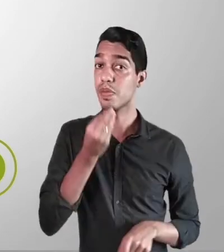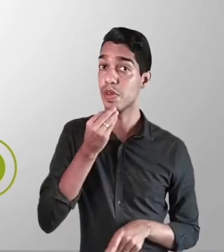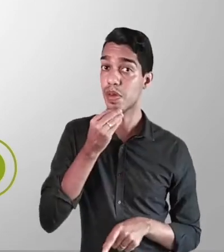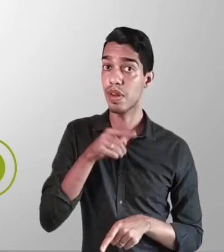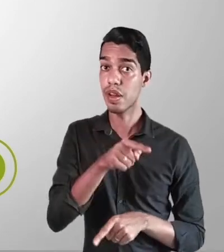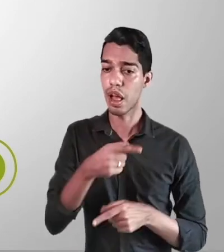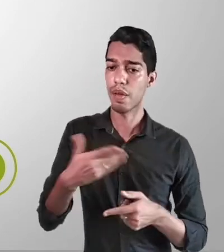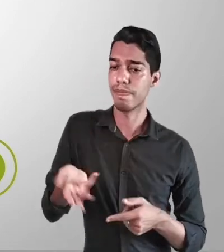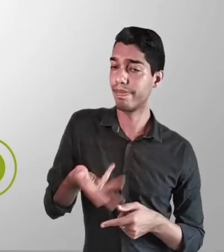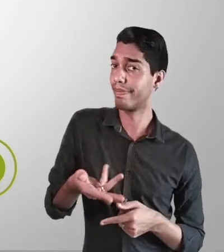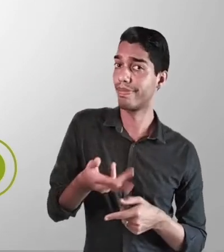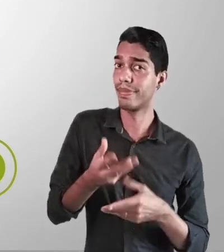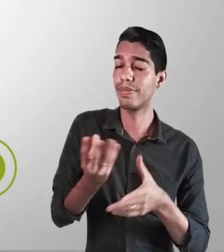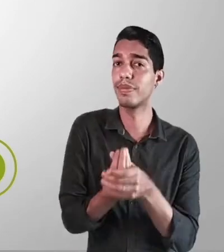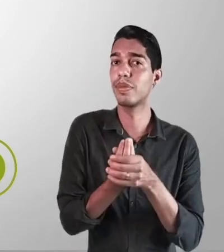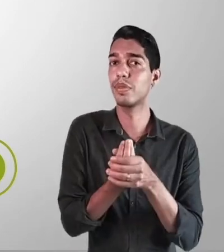inclusão?